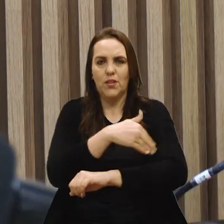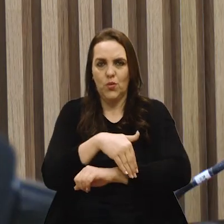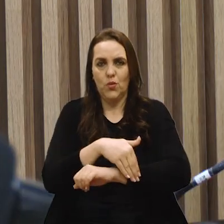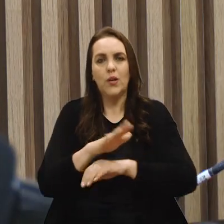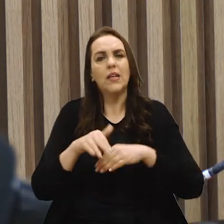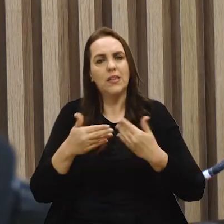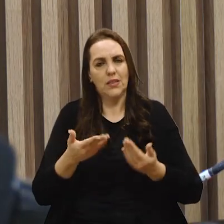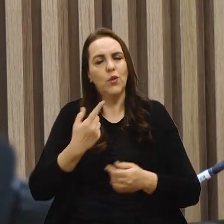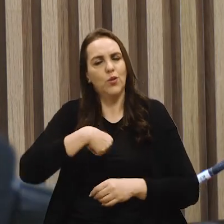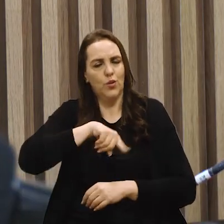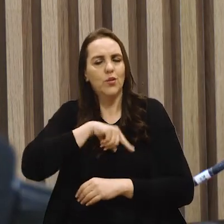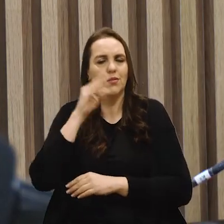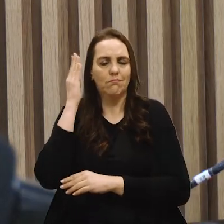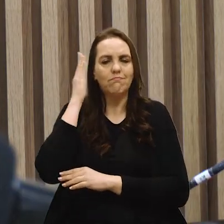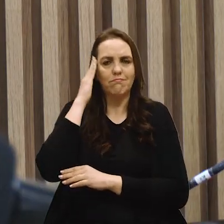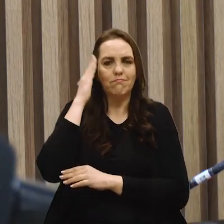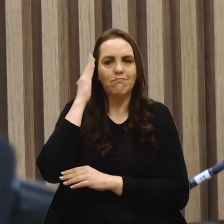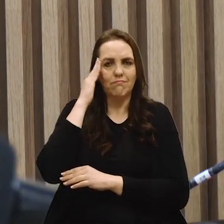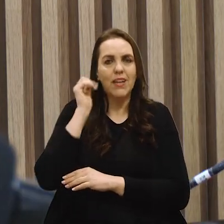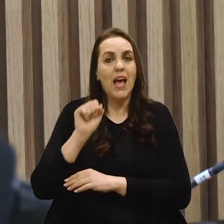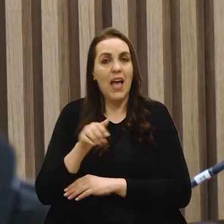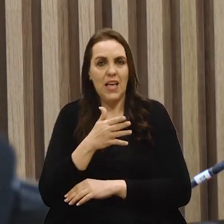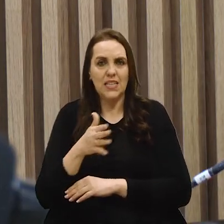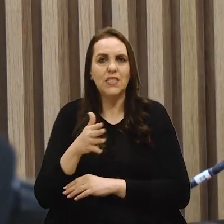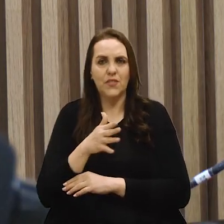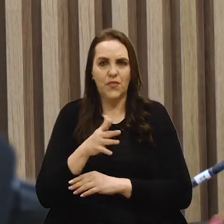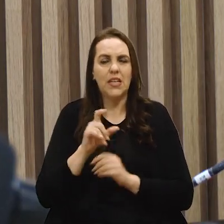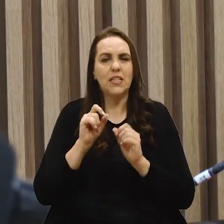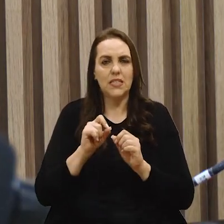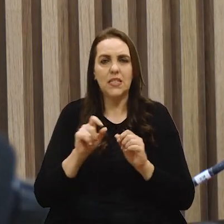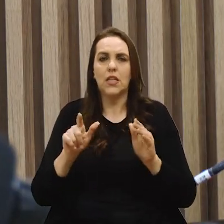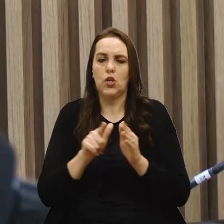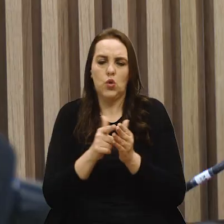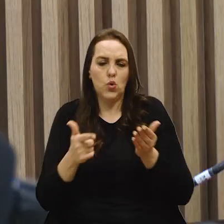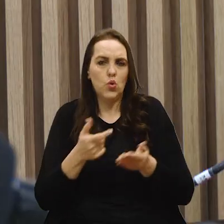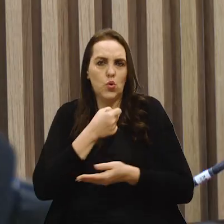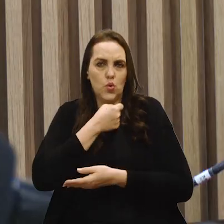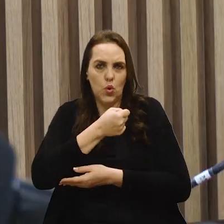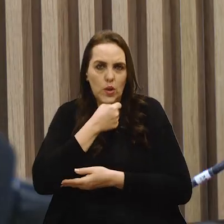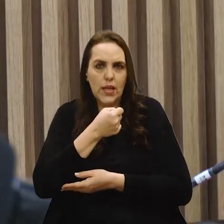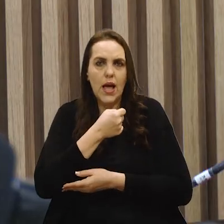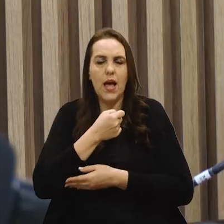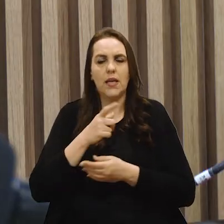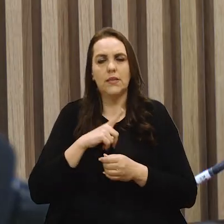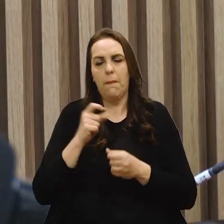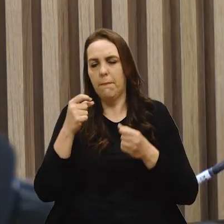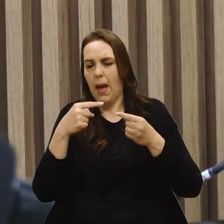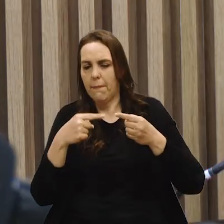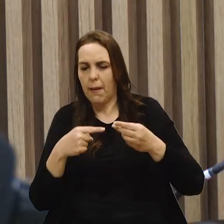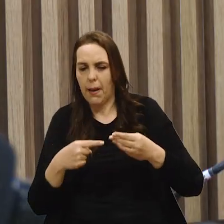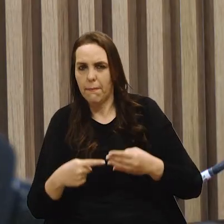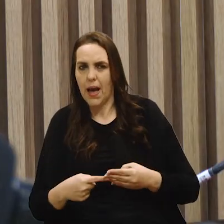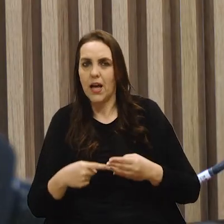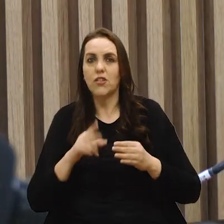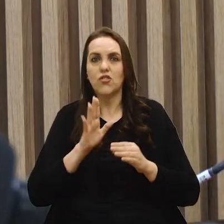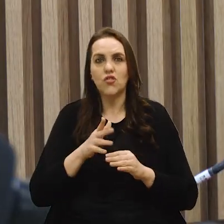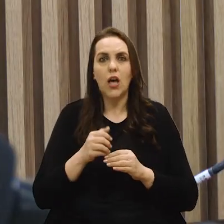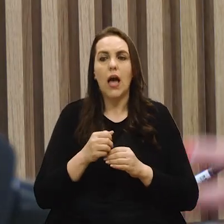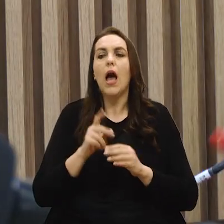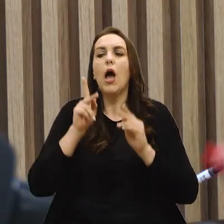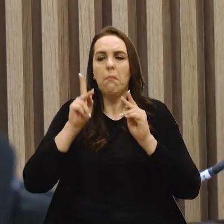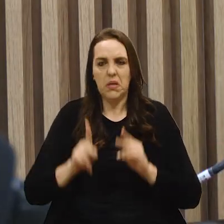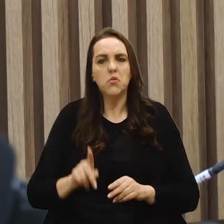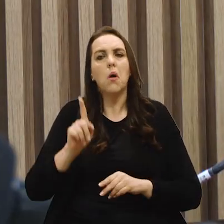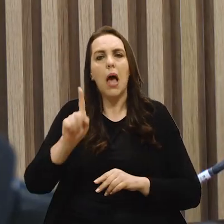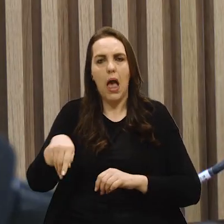rua. Então, a gente sabe que, por vezes, em questões jornalísticas ou em apontamentos, a gente já traz.